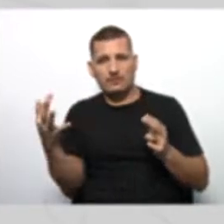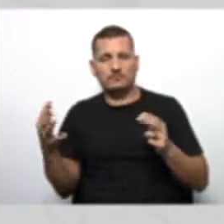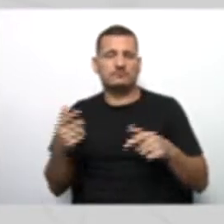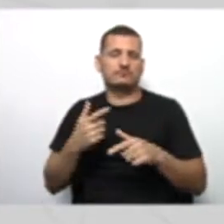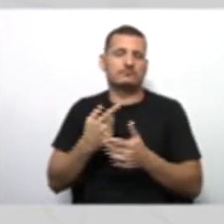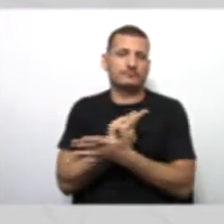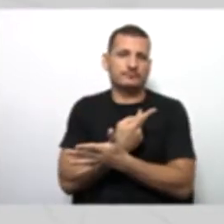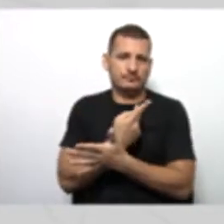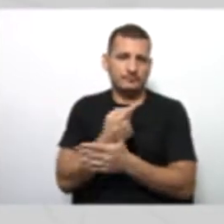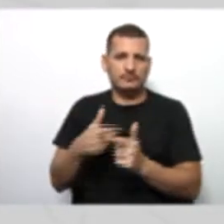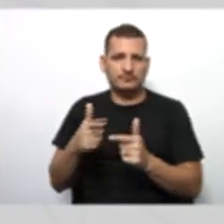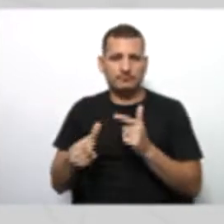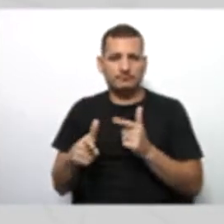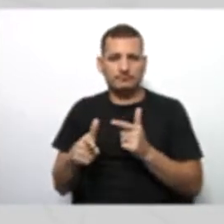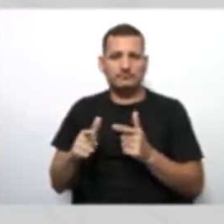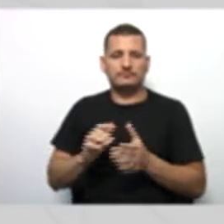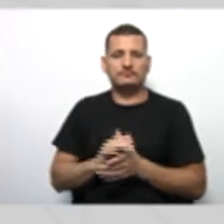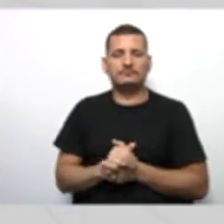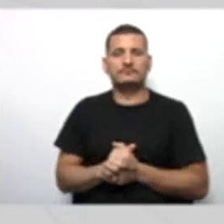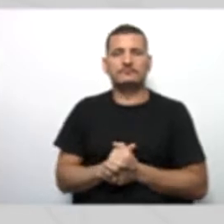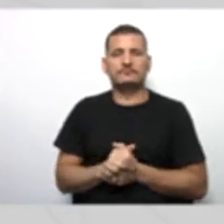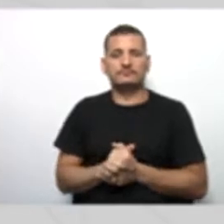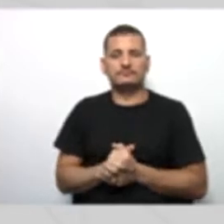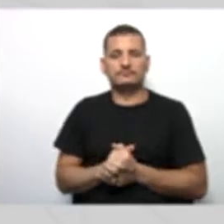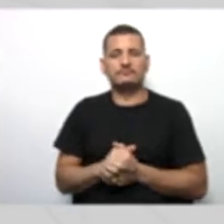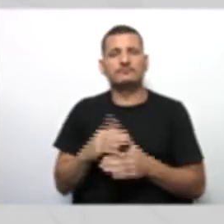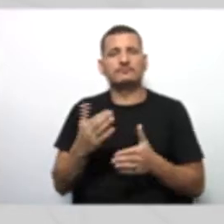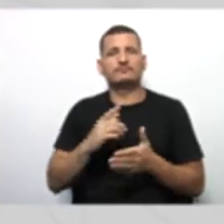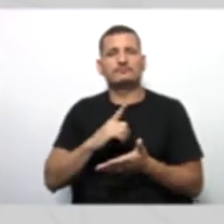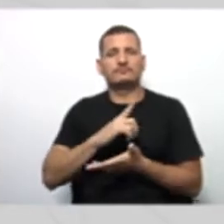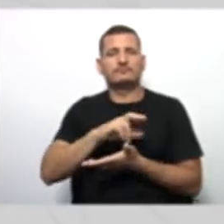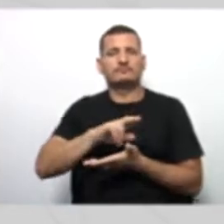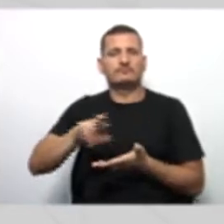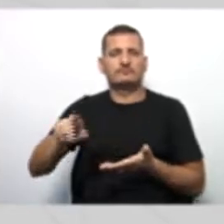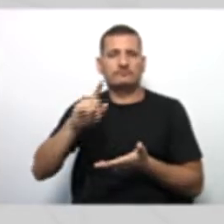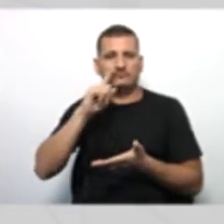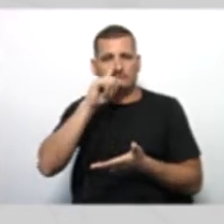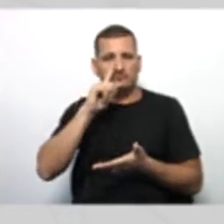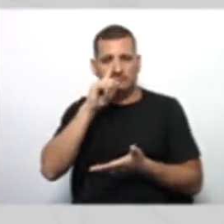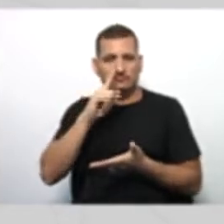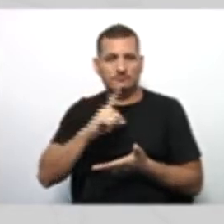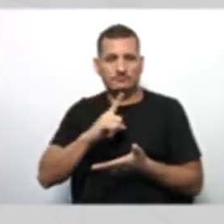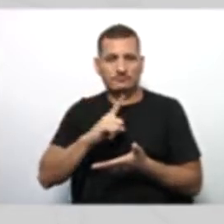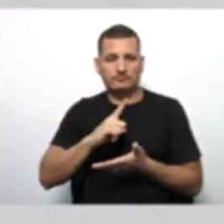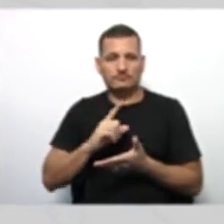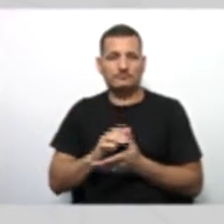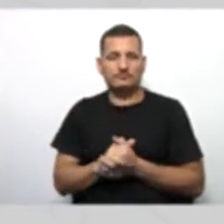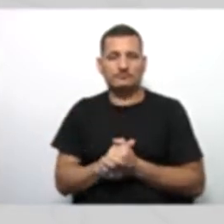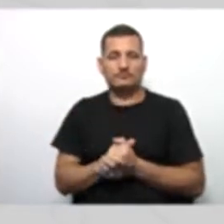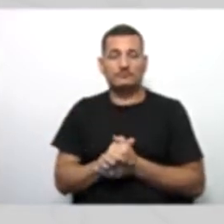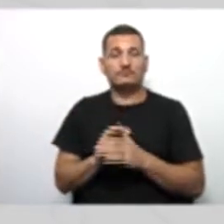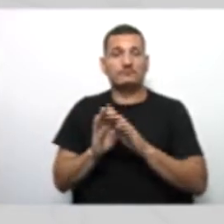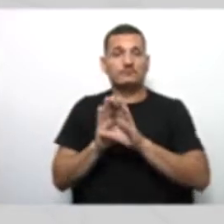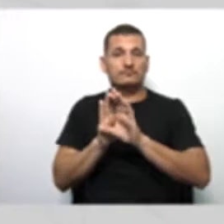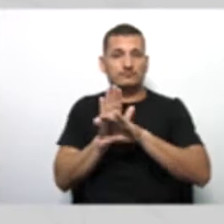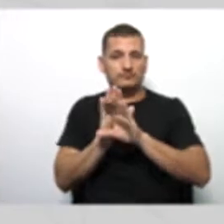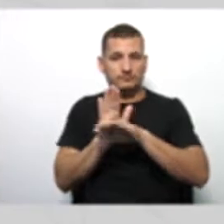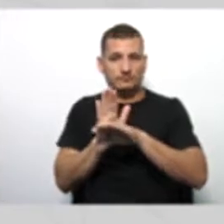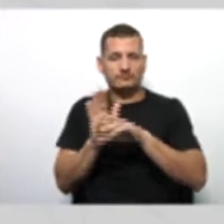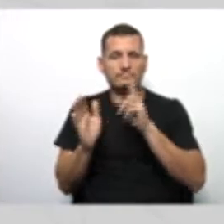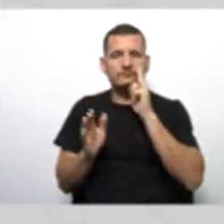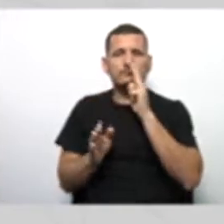ou muitos impactos. Né? Então existem vários riscos. Uma coisa que está aqui no conceito, que a gente pode ver,